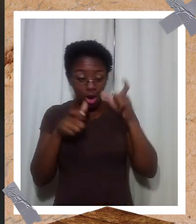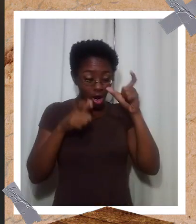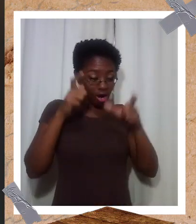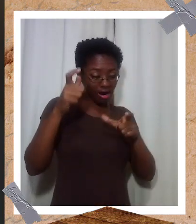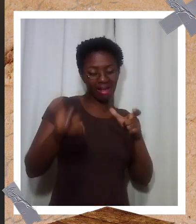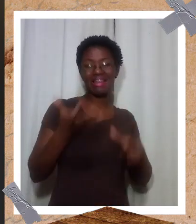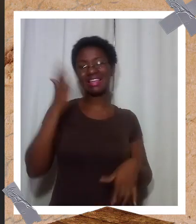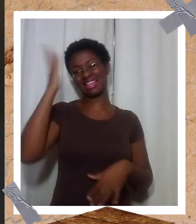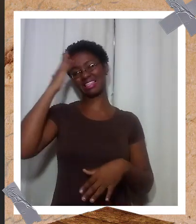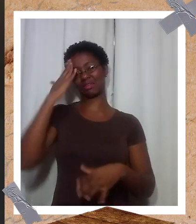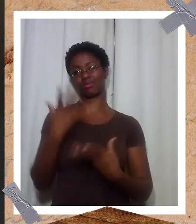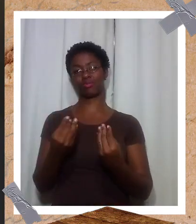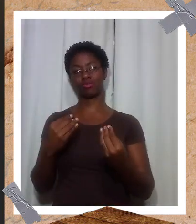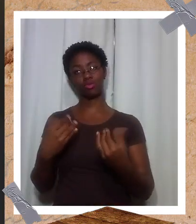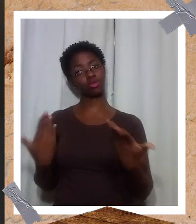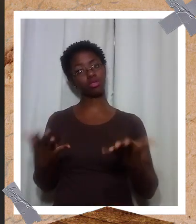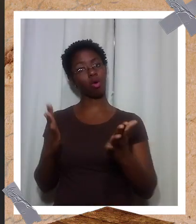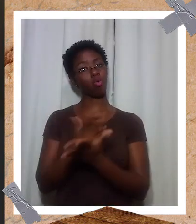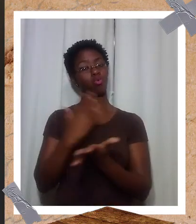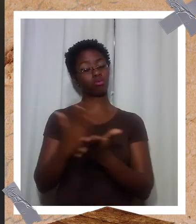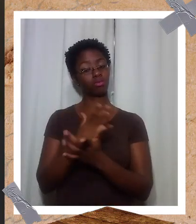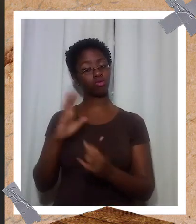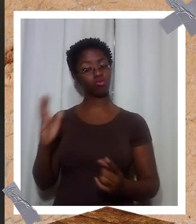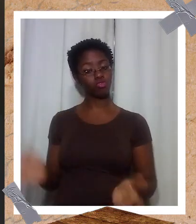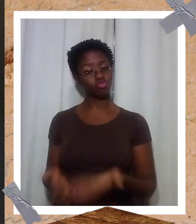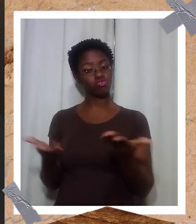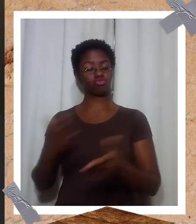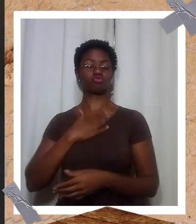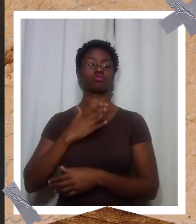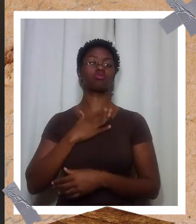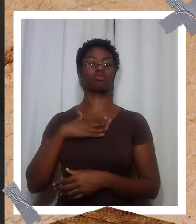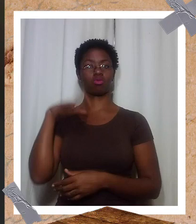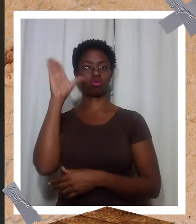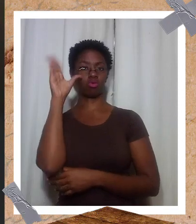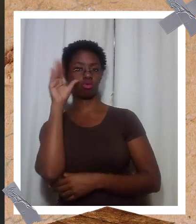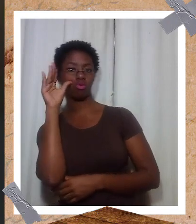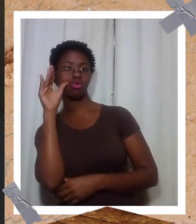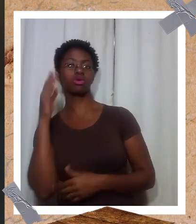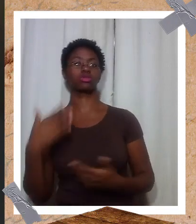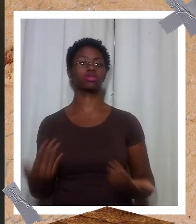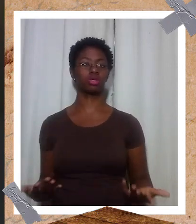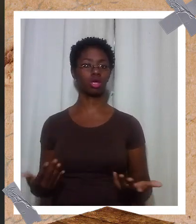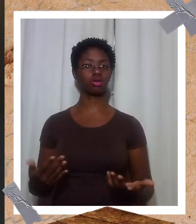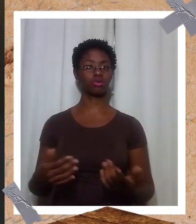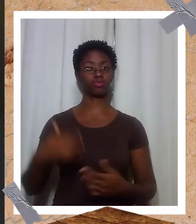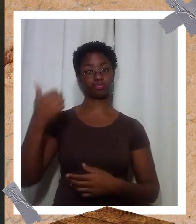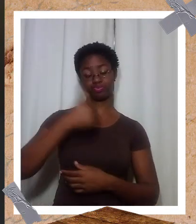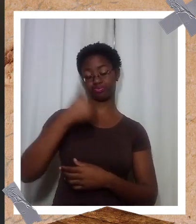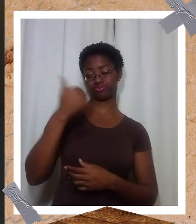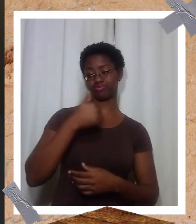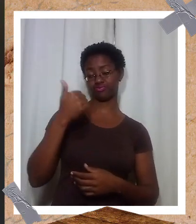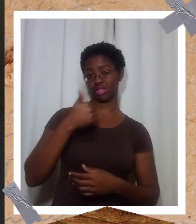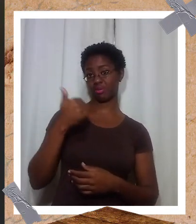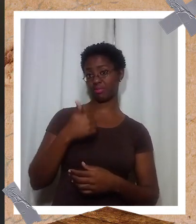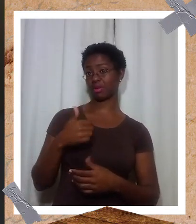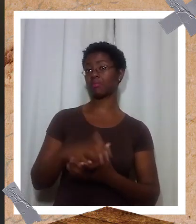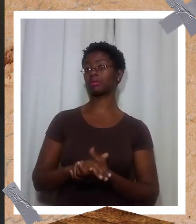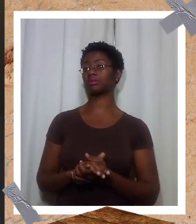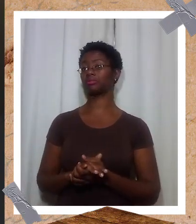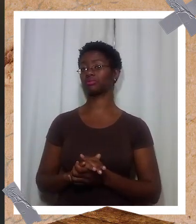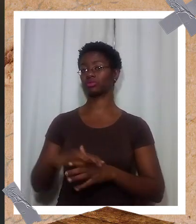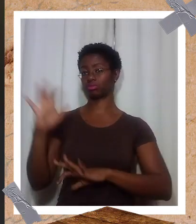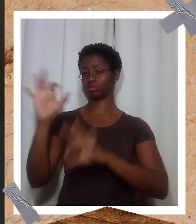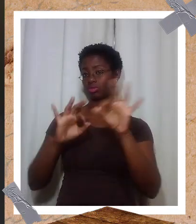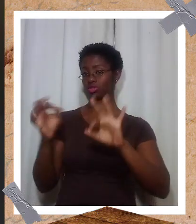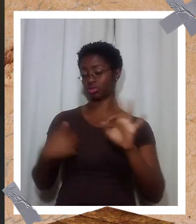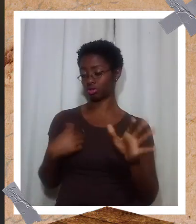o livro ele me proporcionou isso, essa curiosidade. E no primeiro momento, o projeto no qual eu desenvolvi o Ler é 10 e a